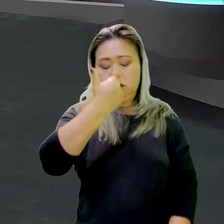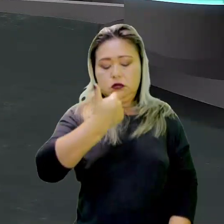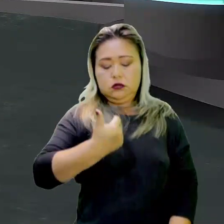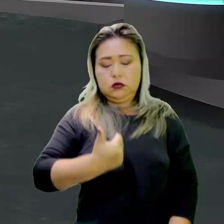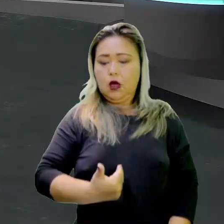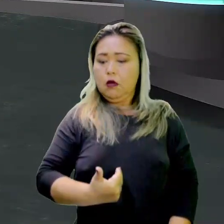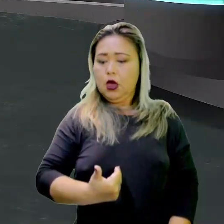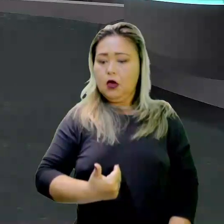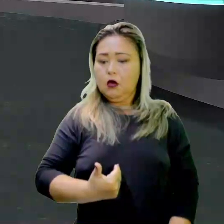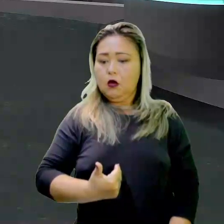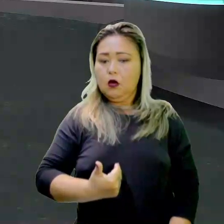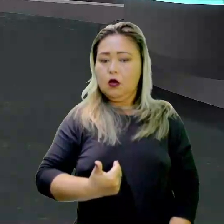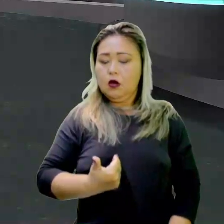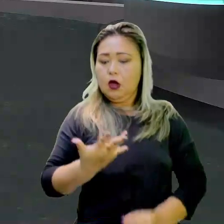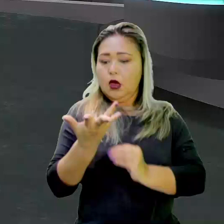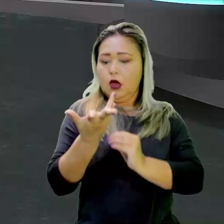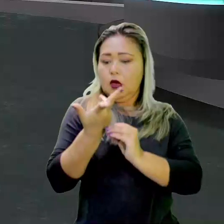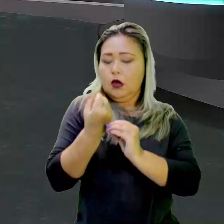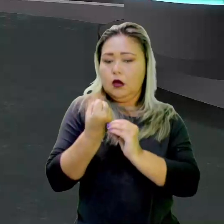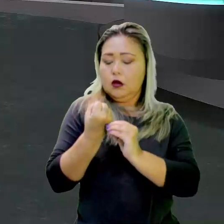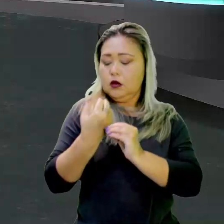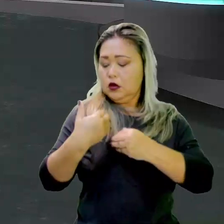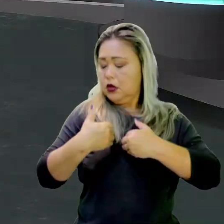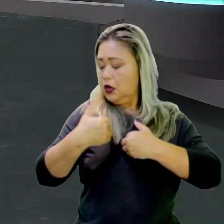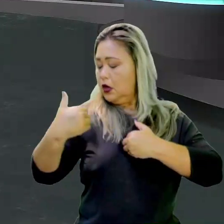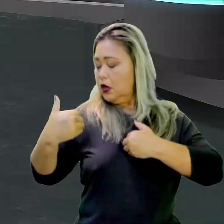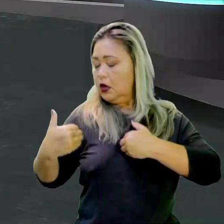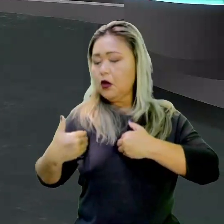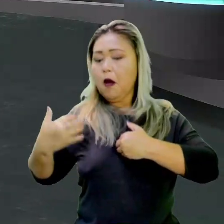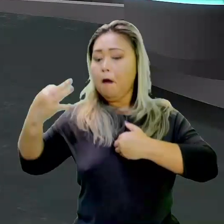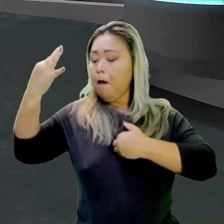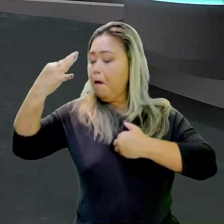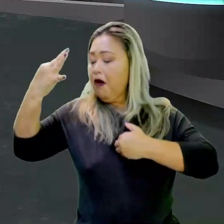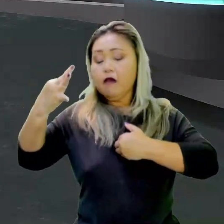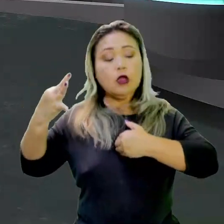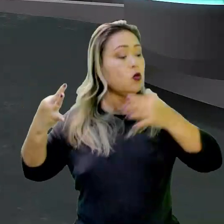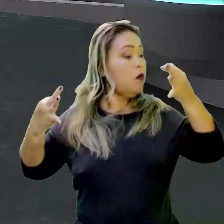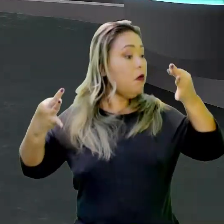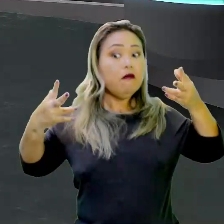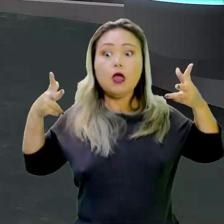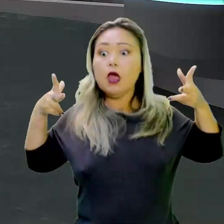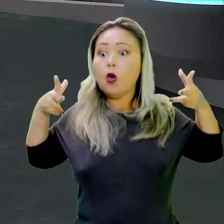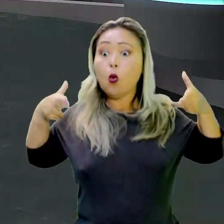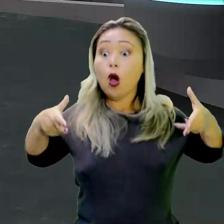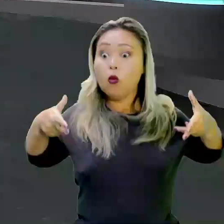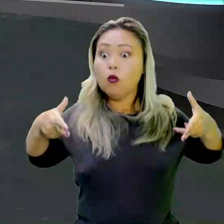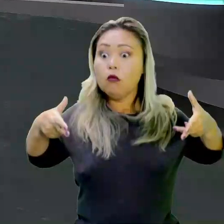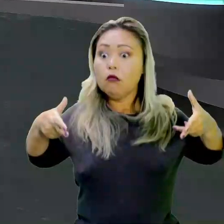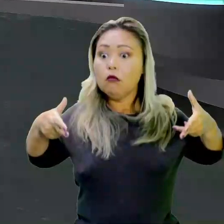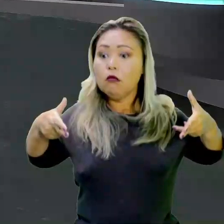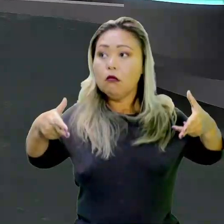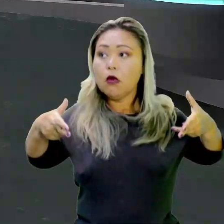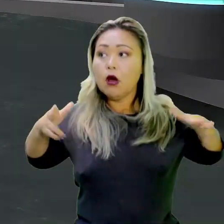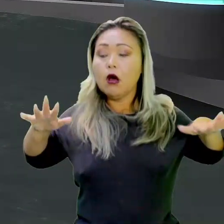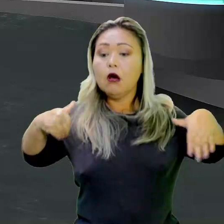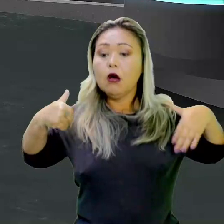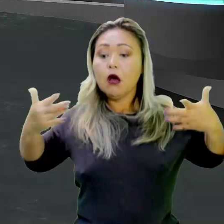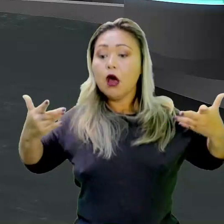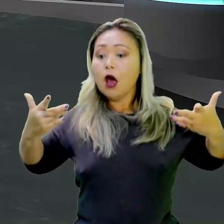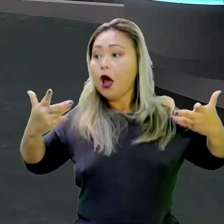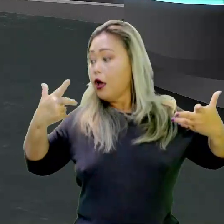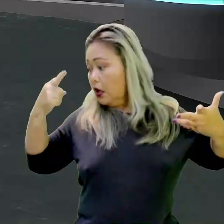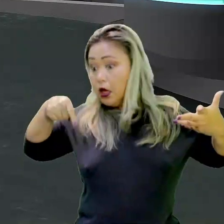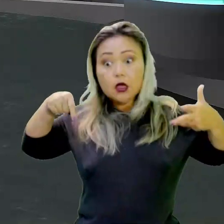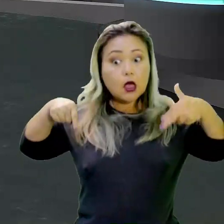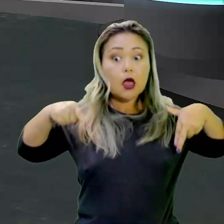ou pelo menos a obra de arte, um lado tinha que ser perfeitamente igual ao outro. Era nisso que residia a